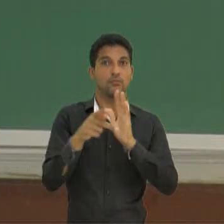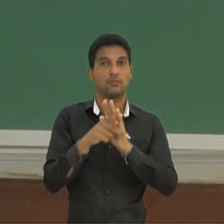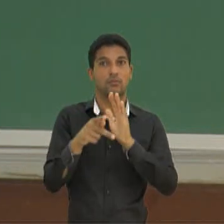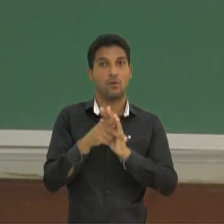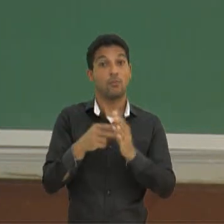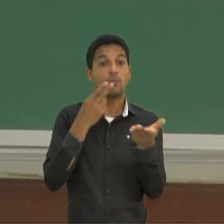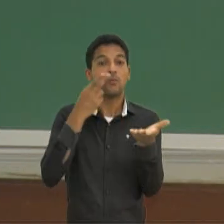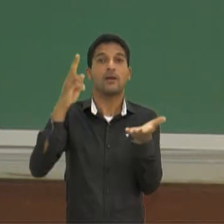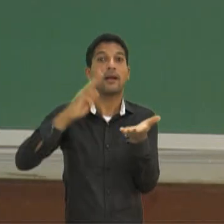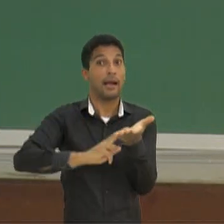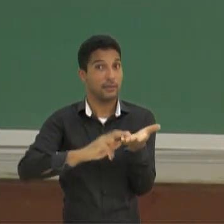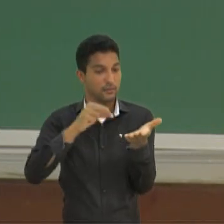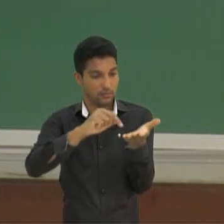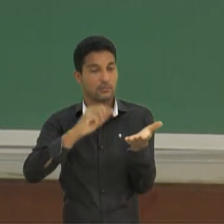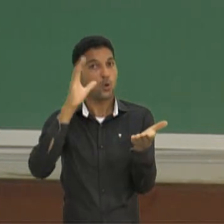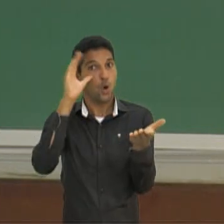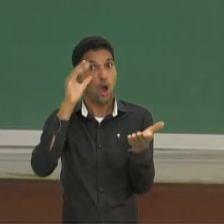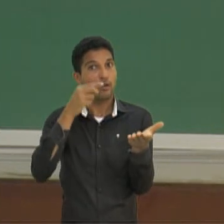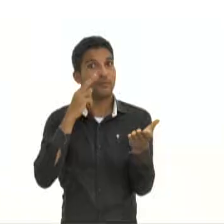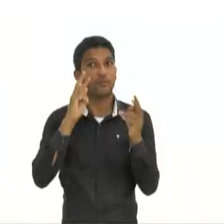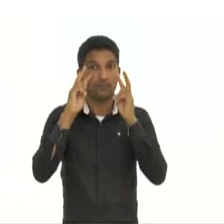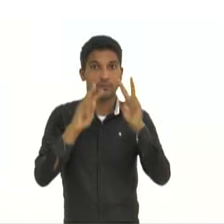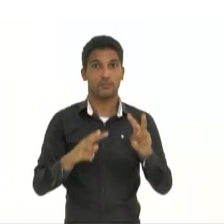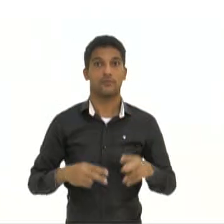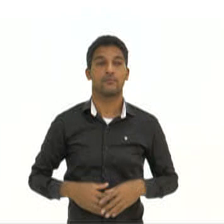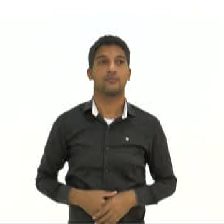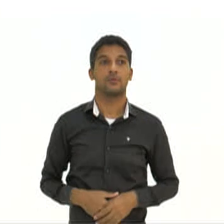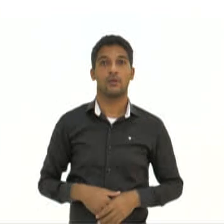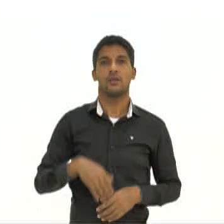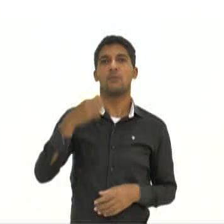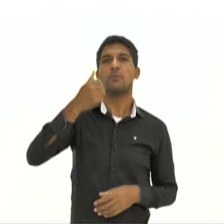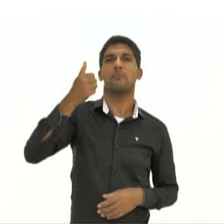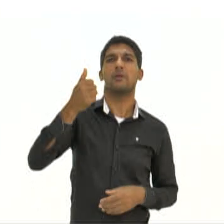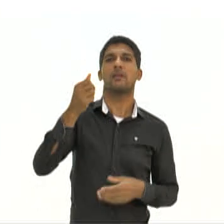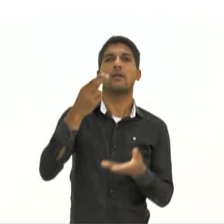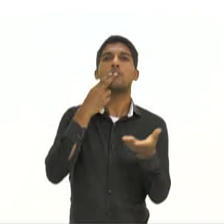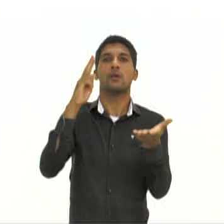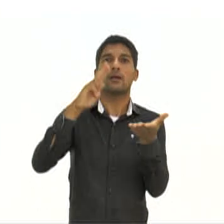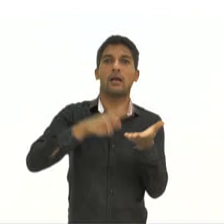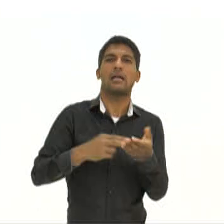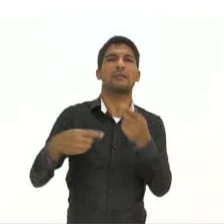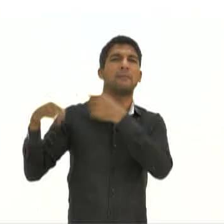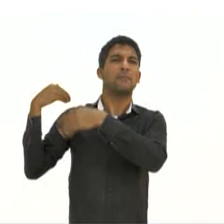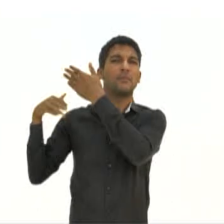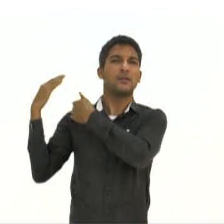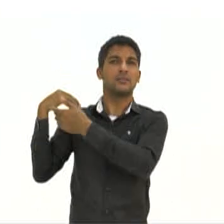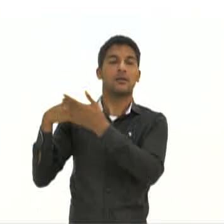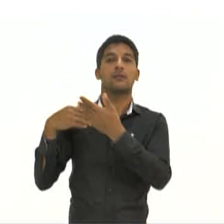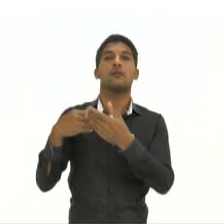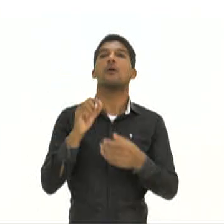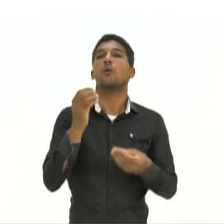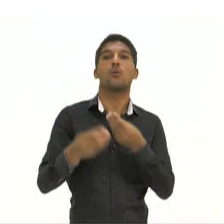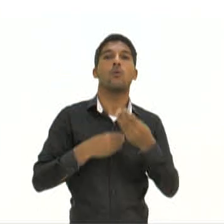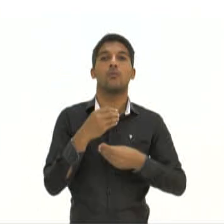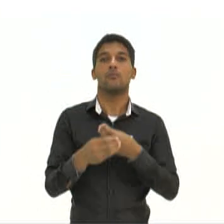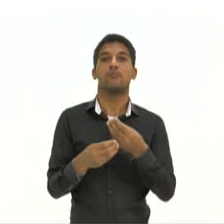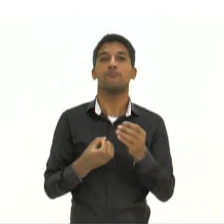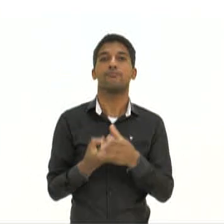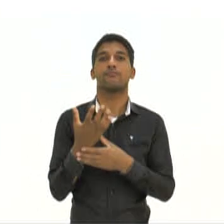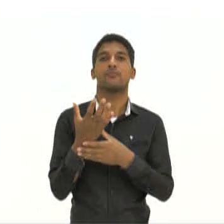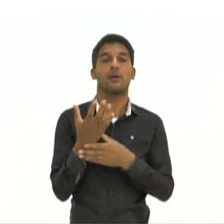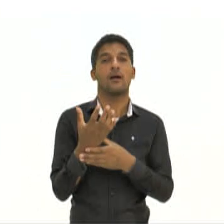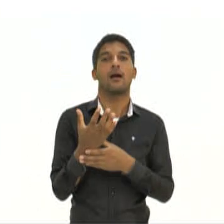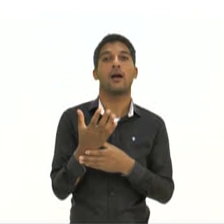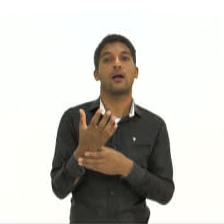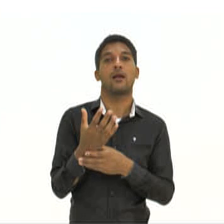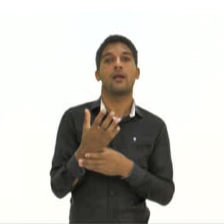das cartas. Então, observem aqui nesse slide. As primeiras cartas foram escritas com um material chamado de papiro, um